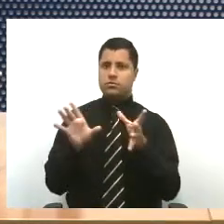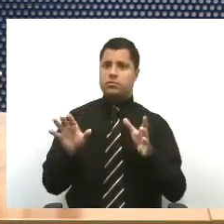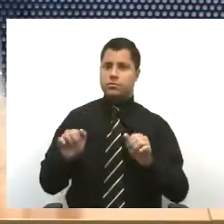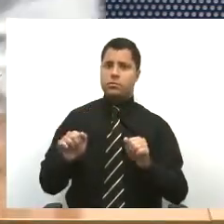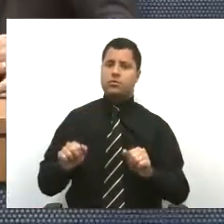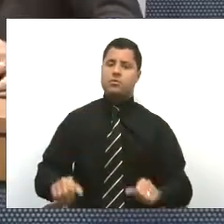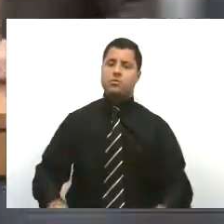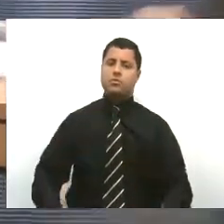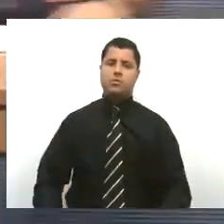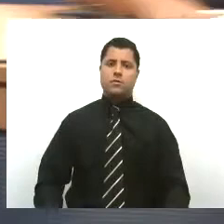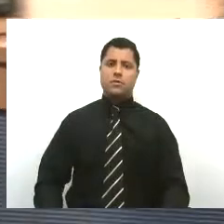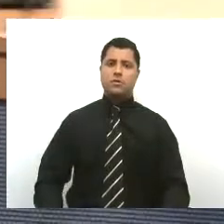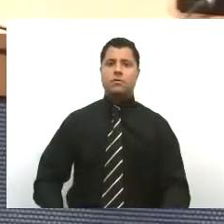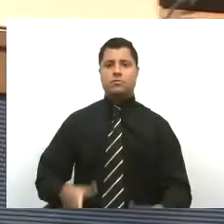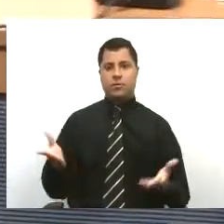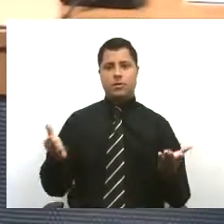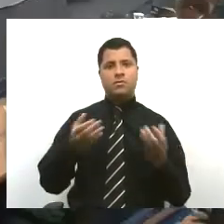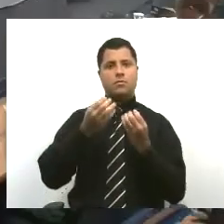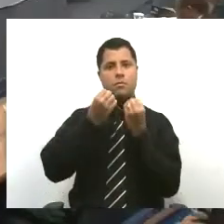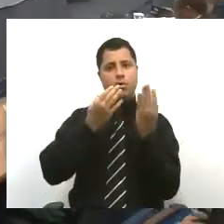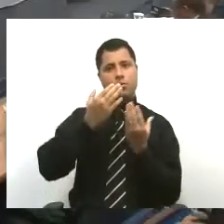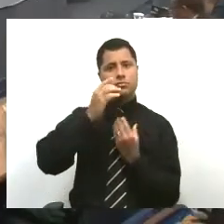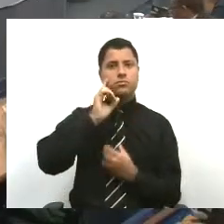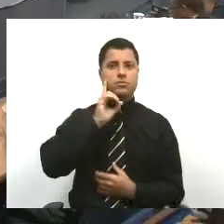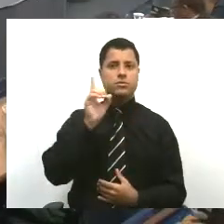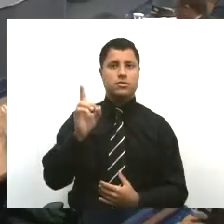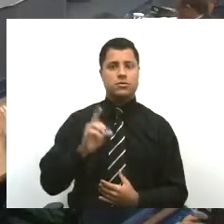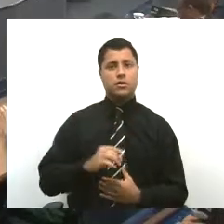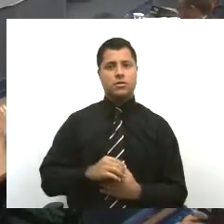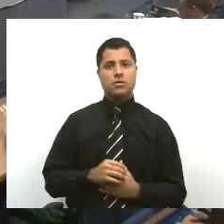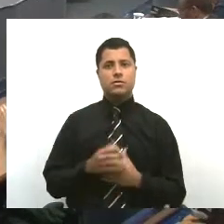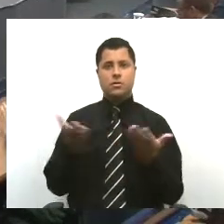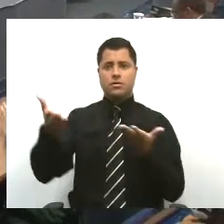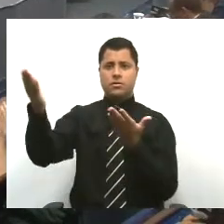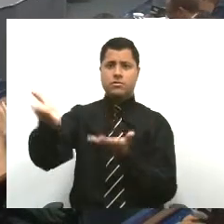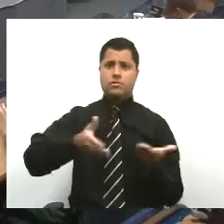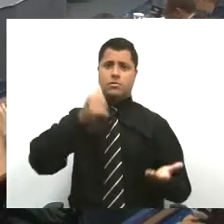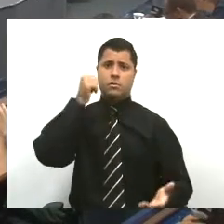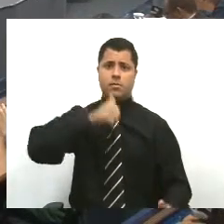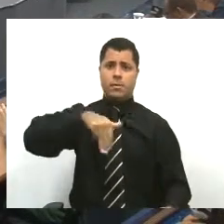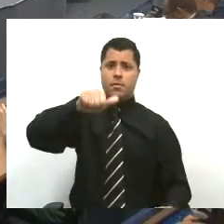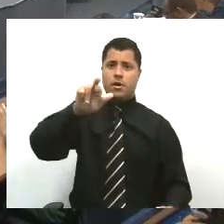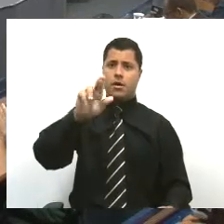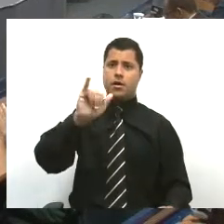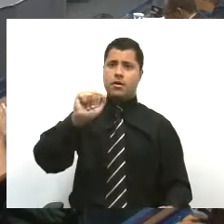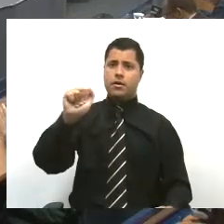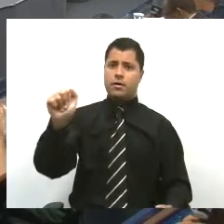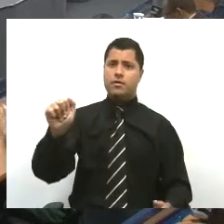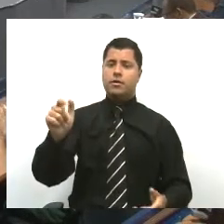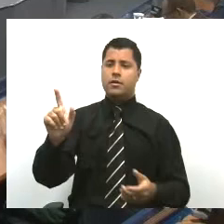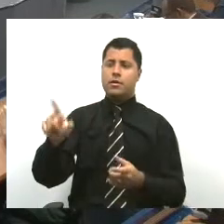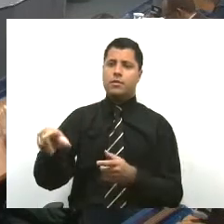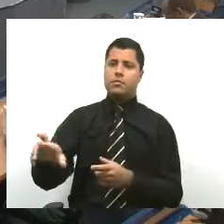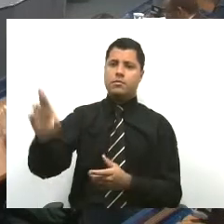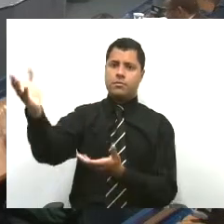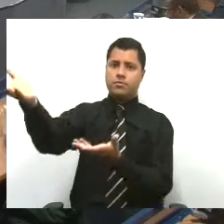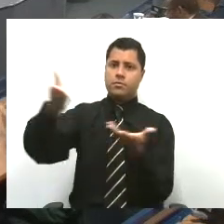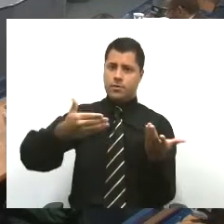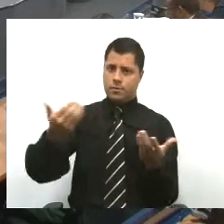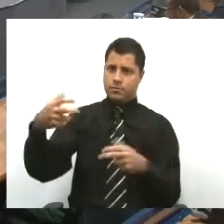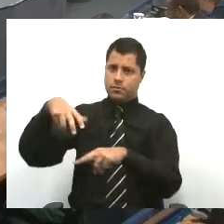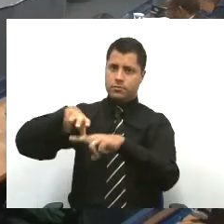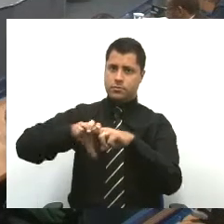disposição. Primeiro, bom dia a todos. Eu gostaria de chamar a Maria das Neves e a Arminda para mim. Se juntar à mesa, por